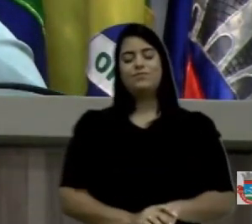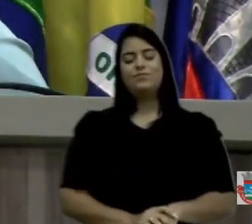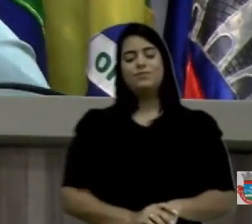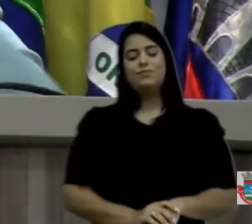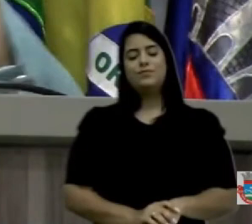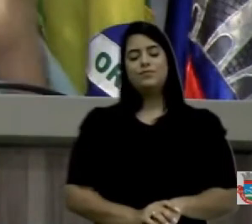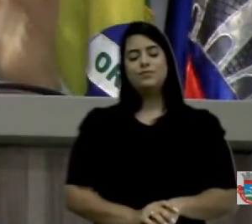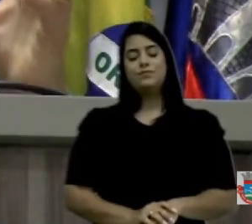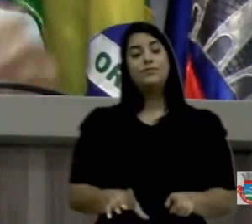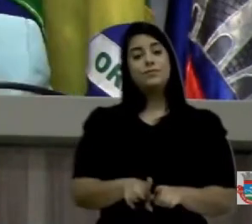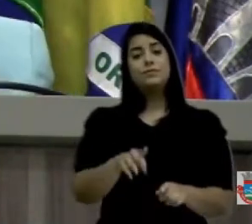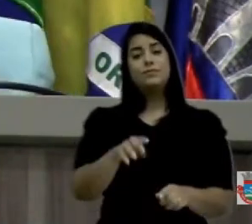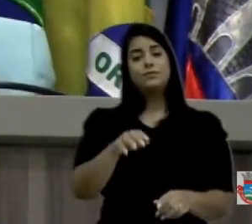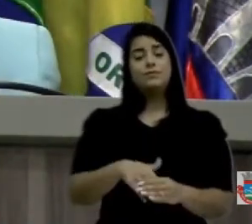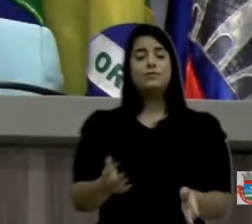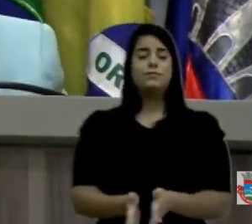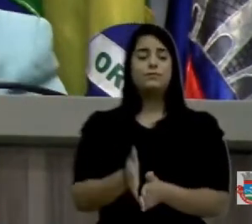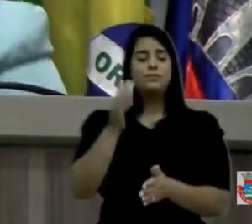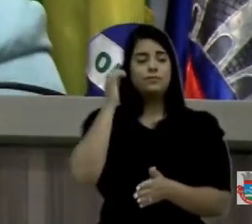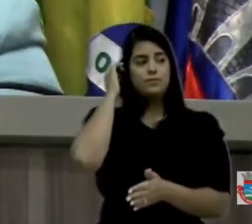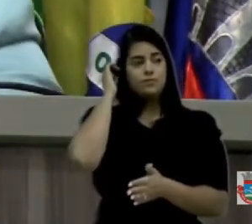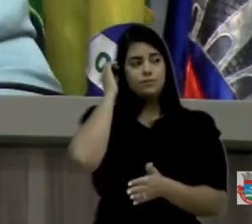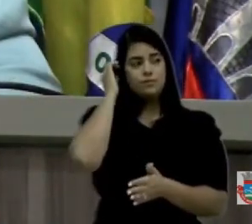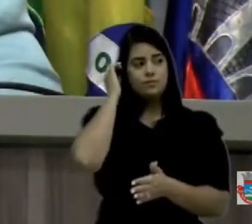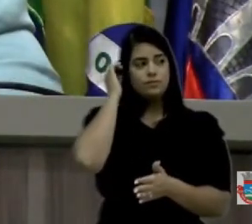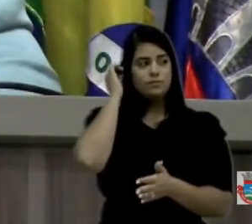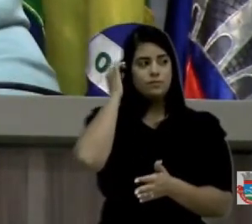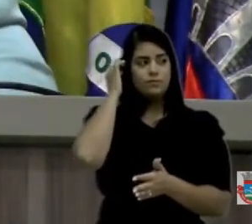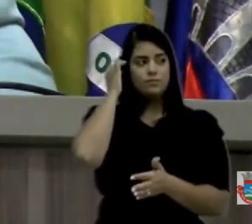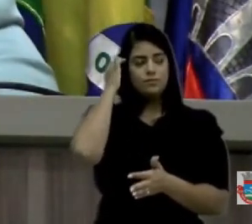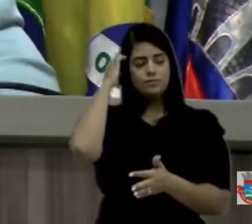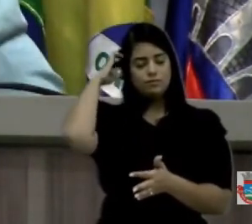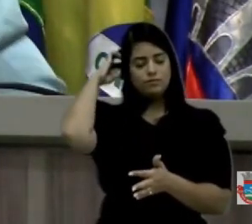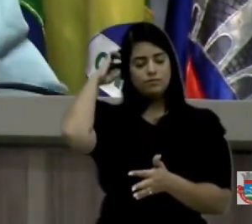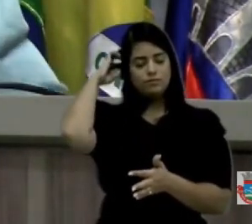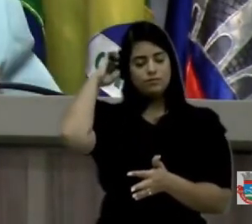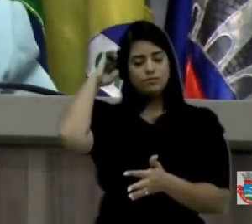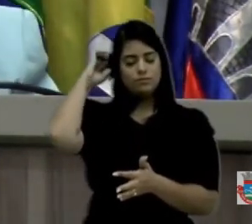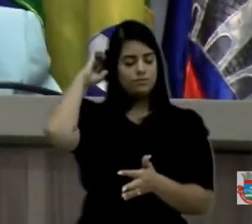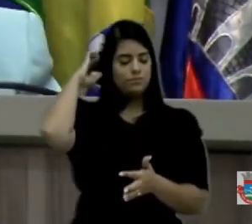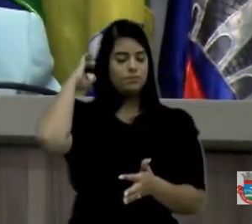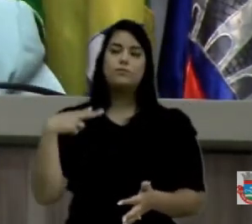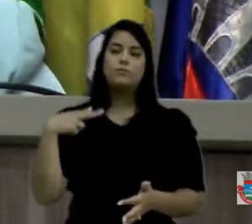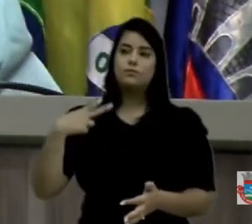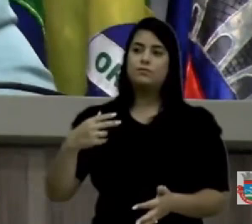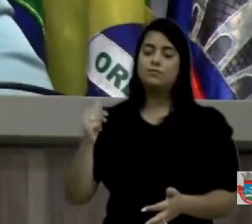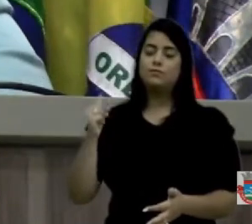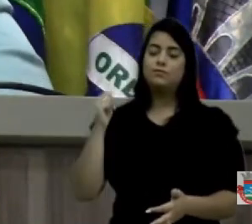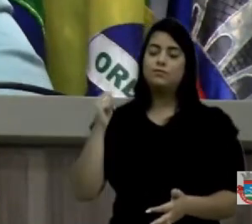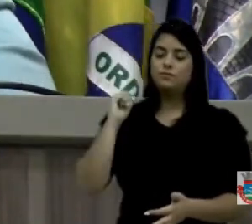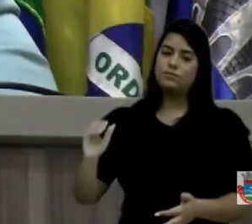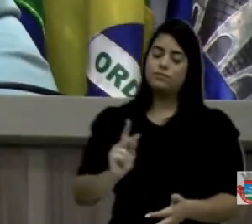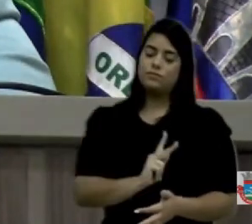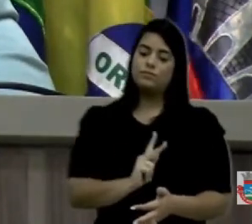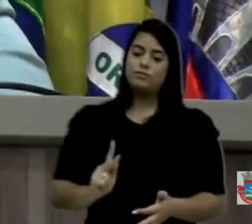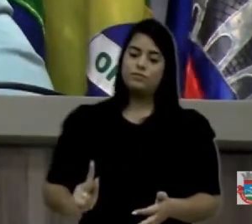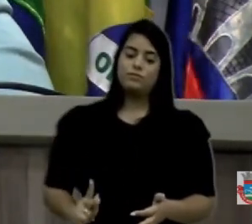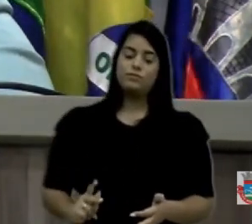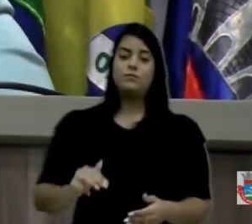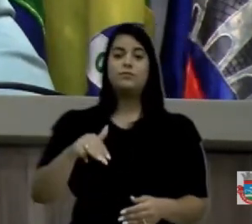aplauso quero que ao o Presidente aqui também coloque para